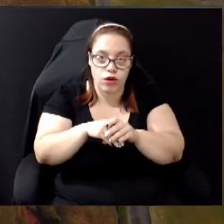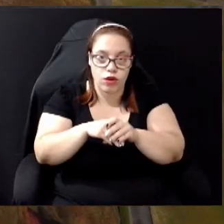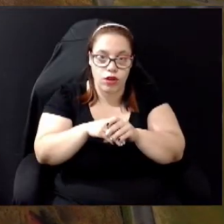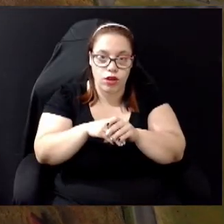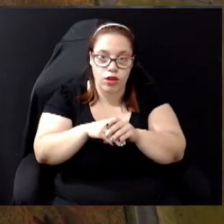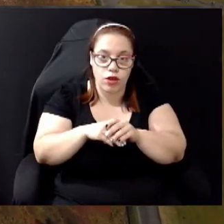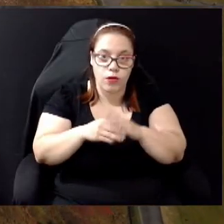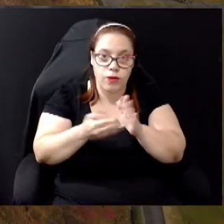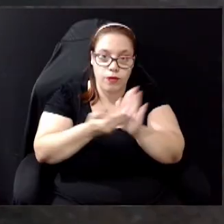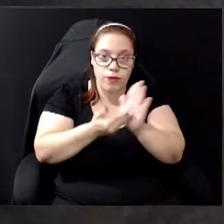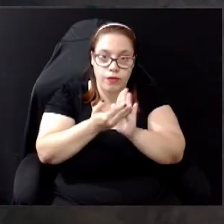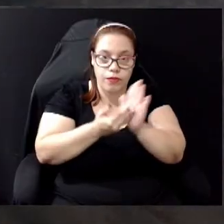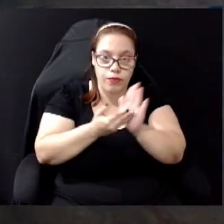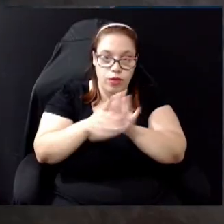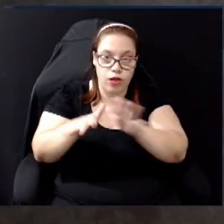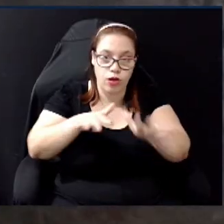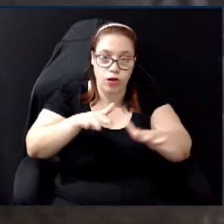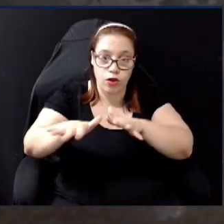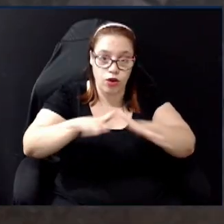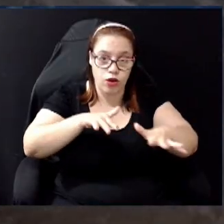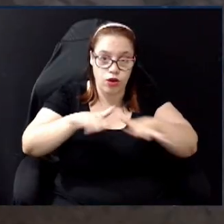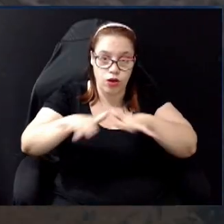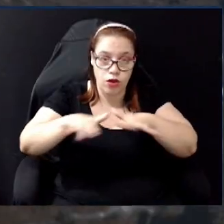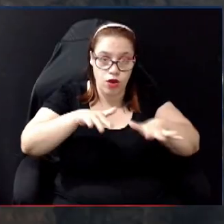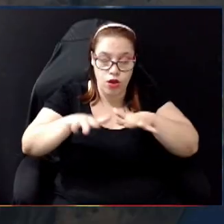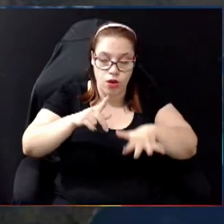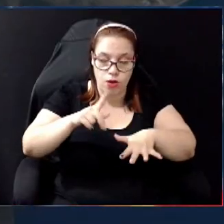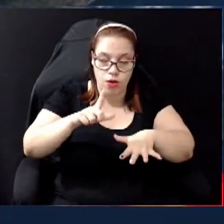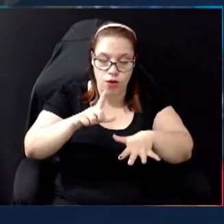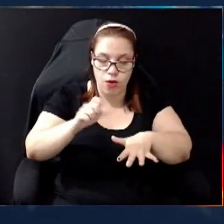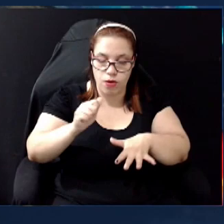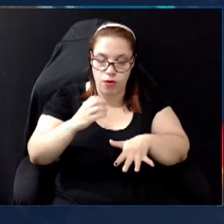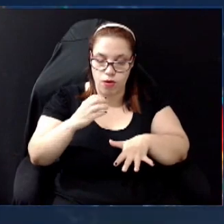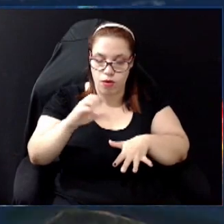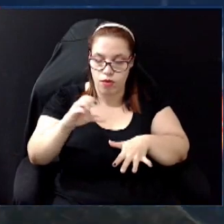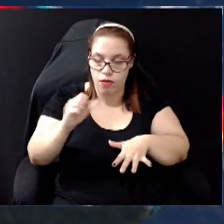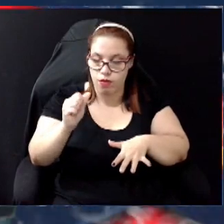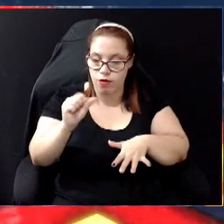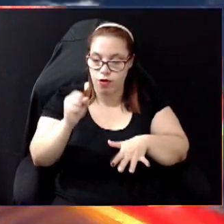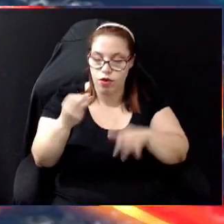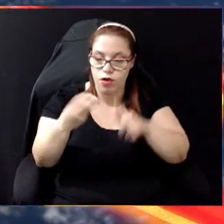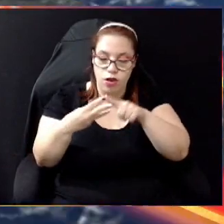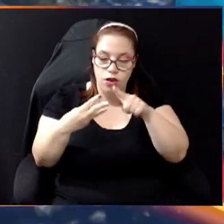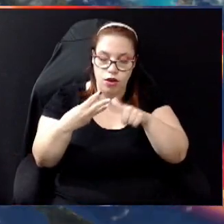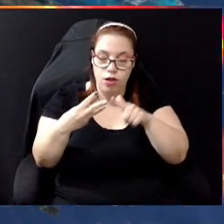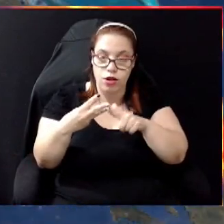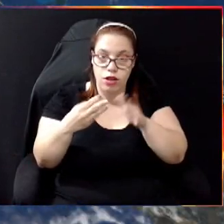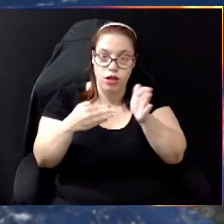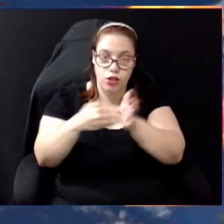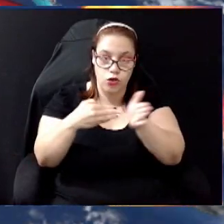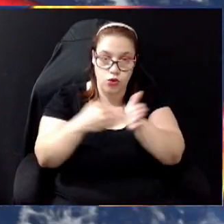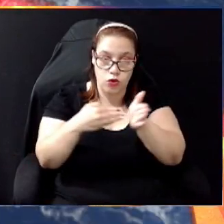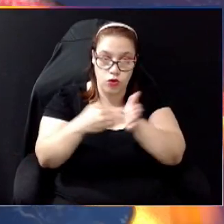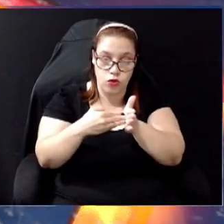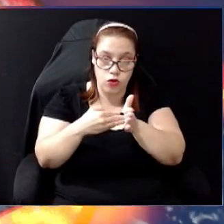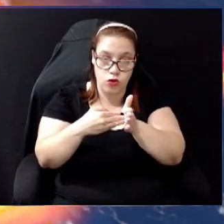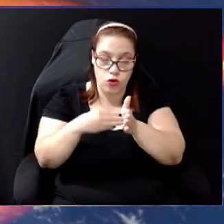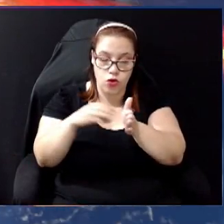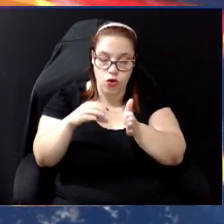placas secundárias. Os movimentos das placas tectônicas são categorizados em 3 tipos de